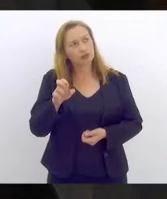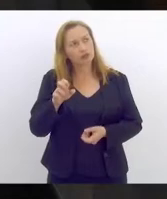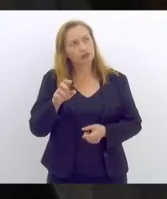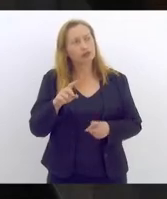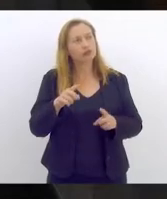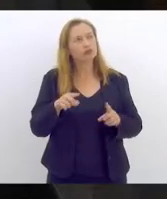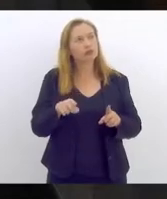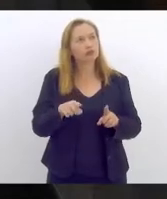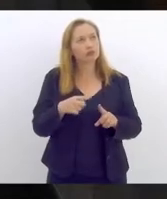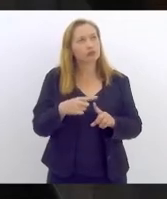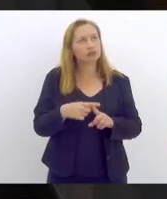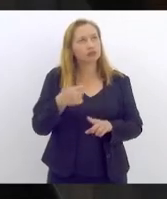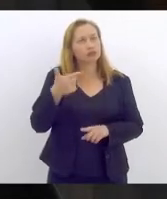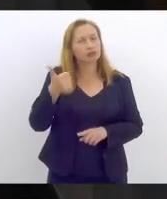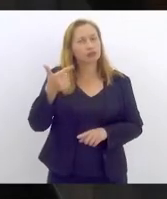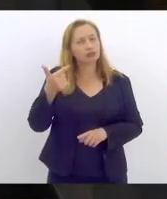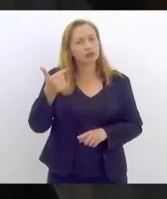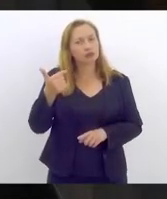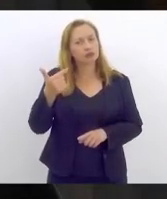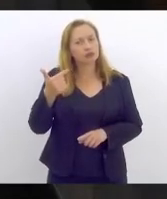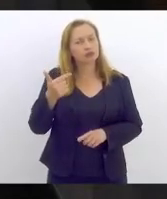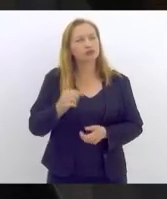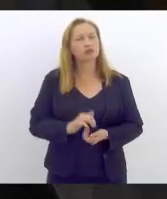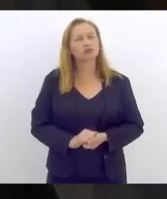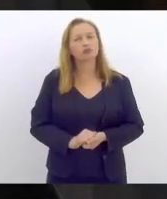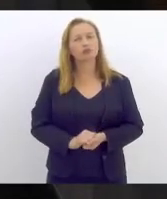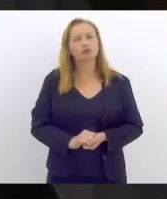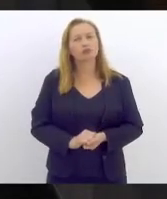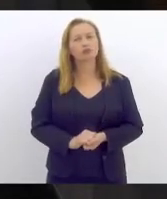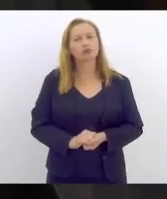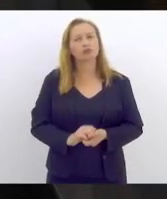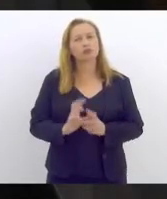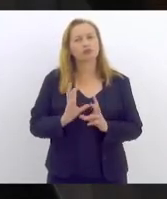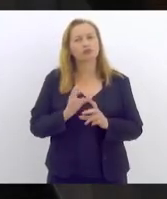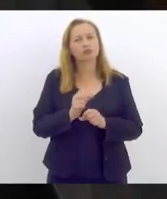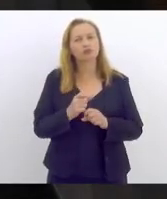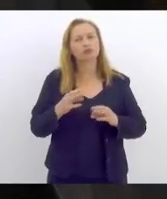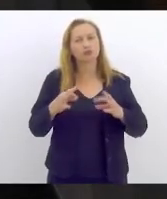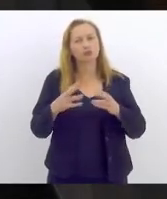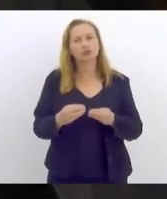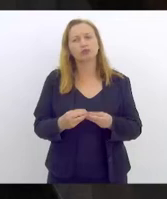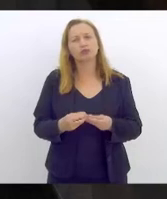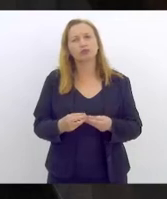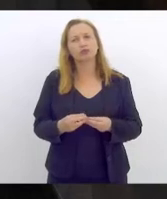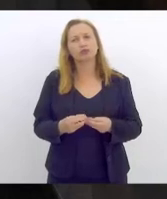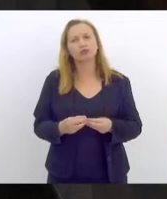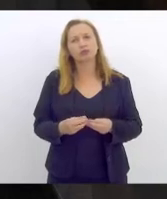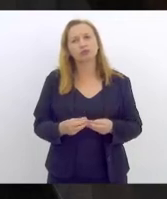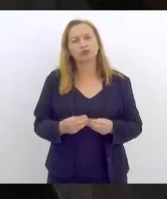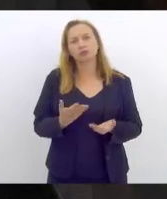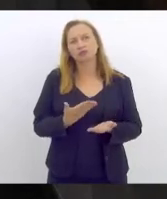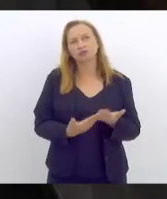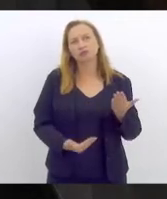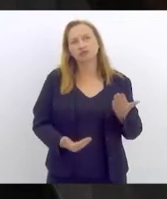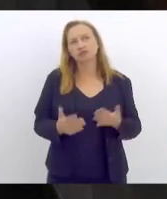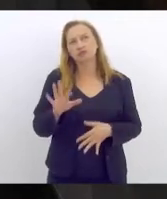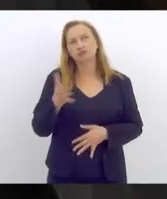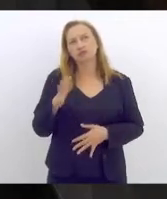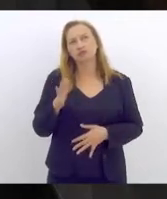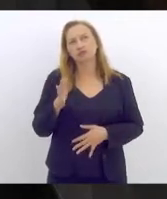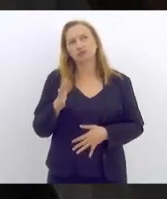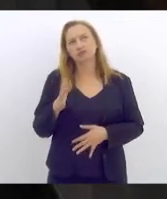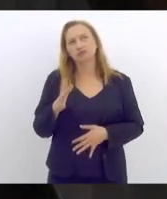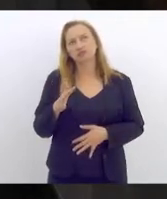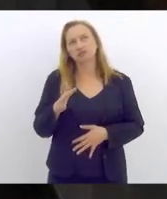12 porque os 12 você calcula depois de tirar os 25 mais arredondando as contas nós estamos perdendo aproximadamente